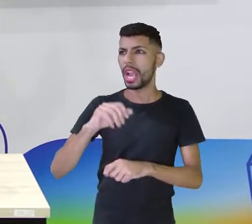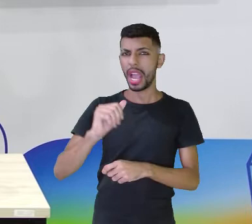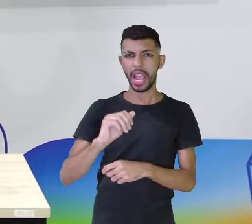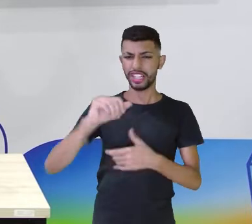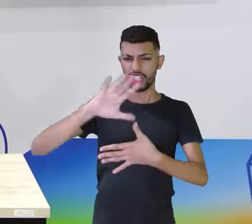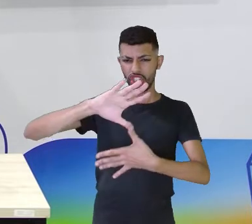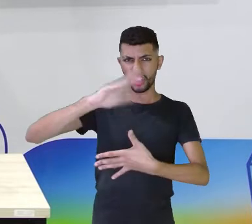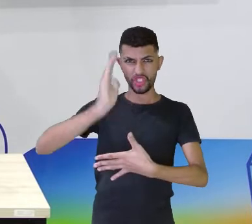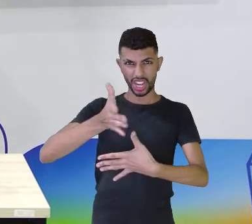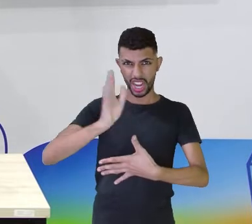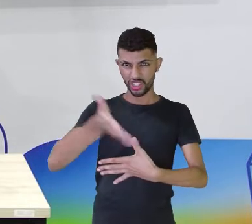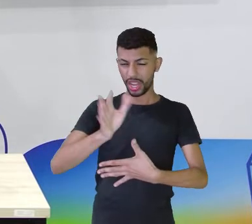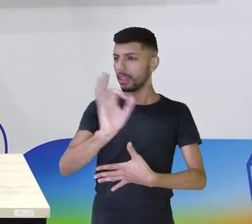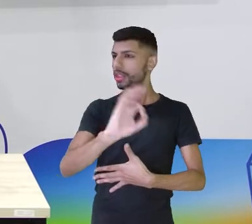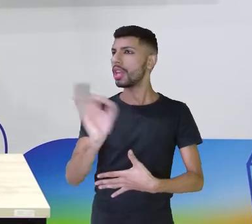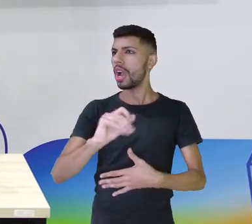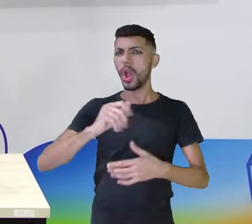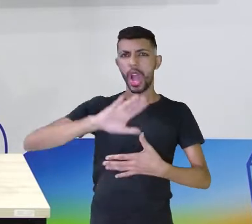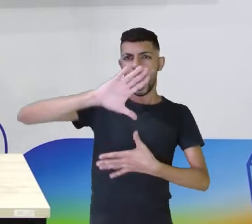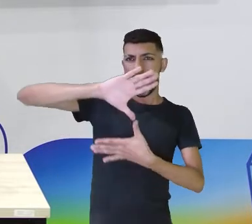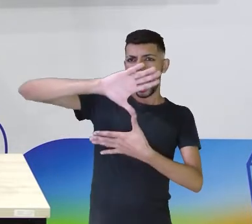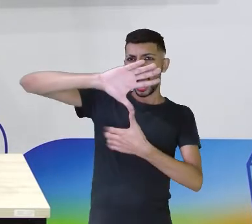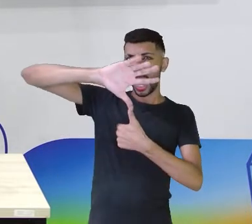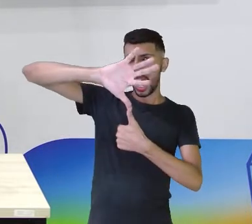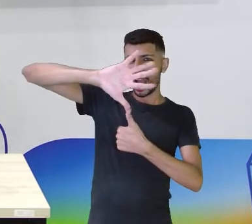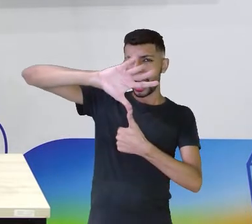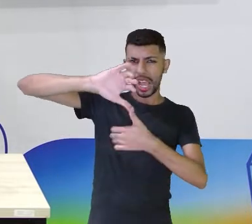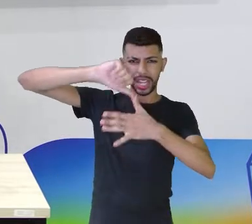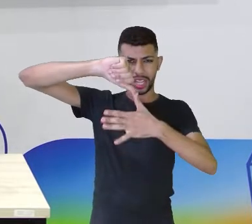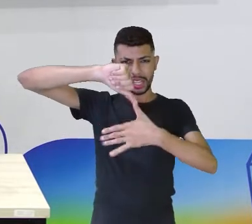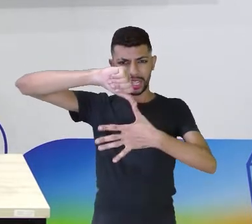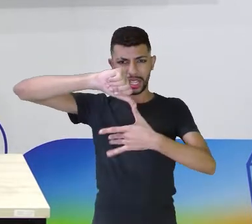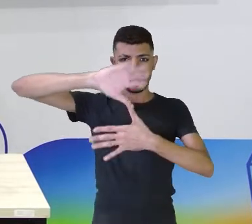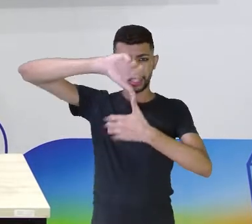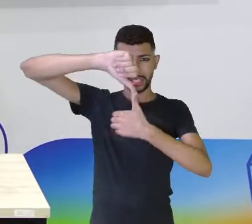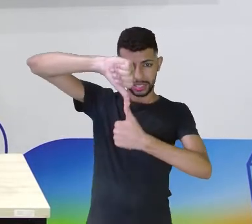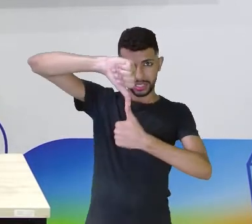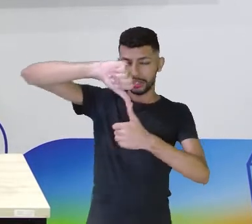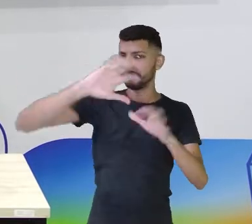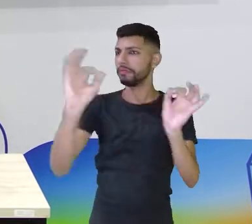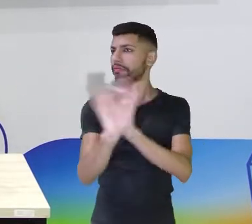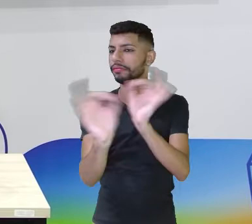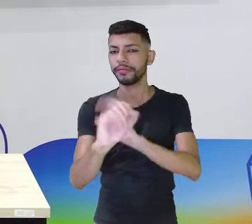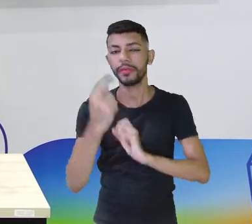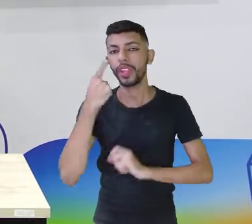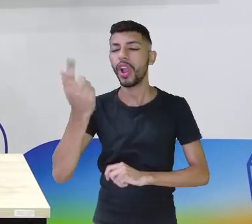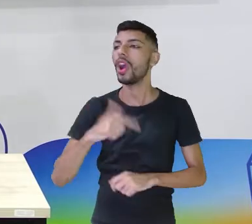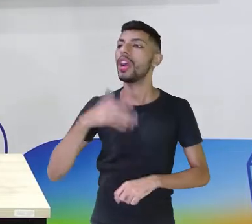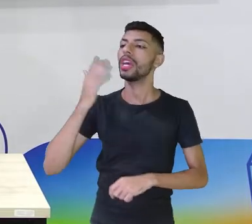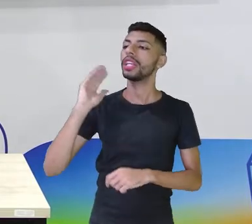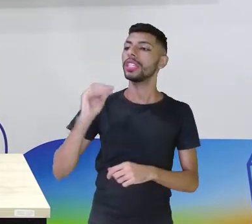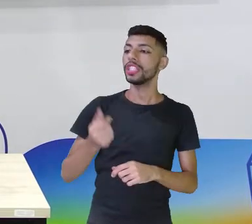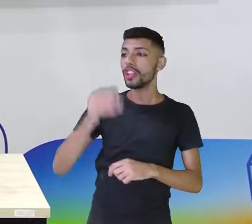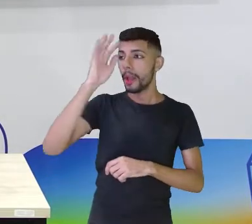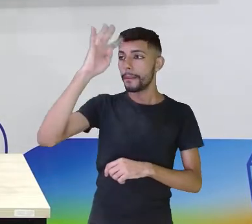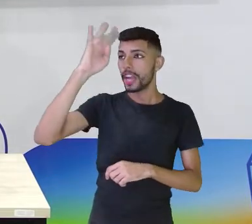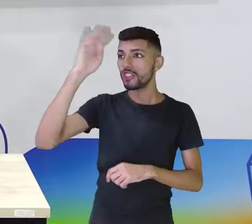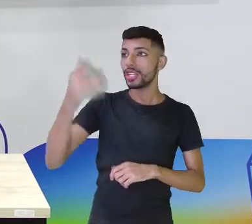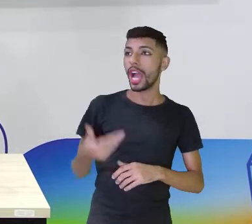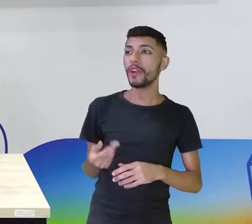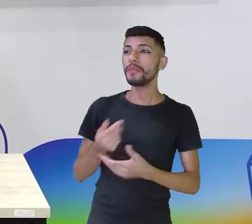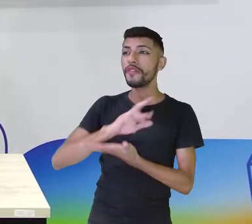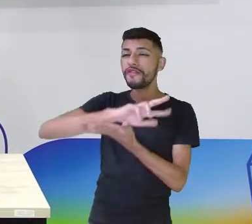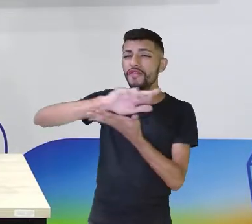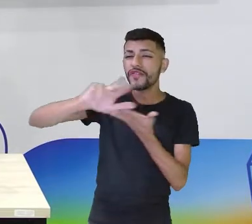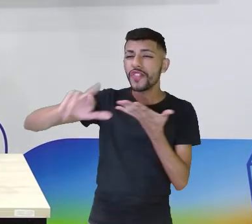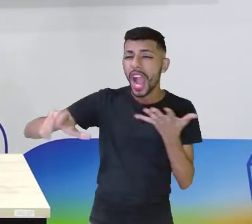Américas, não, América do Norte, Sul e Central, não. Eles achavam por longos anos que tinham chegado até